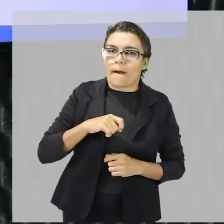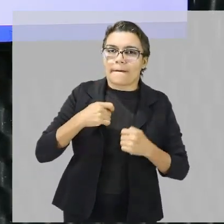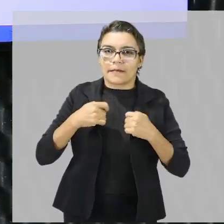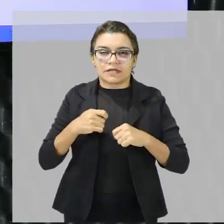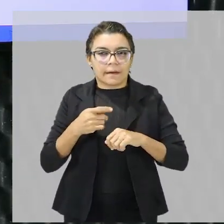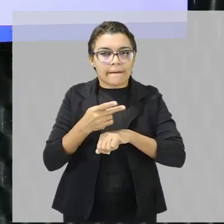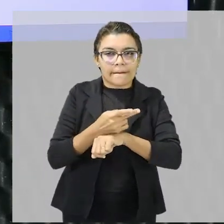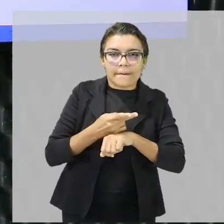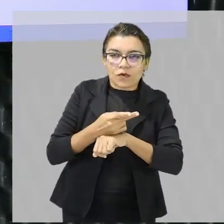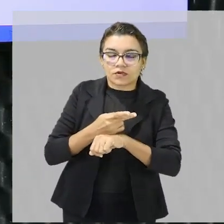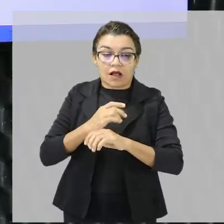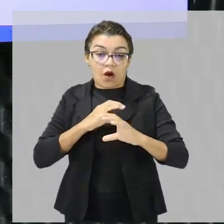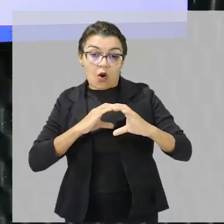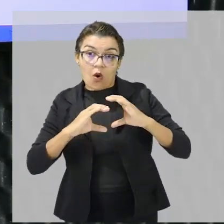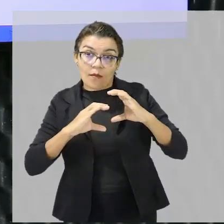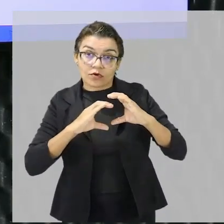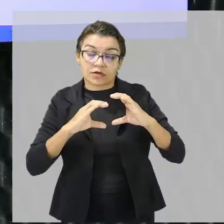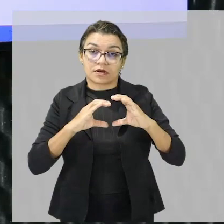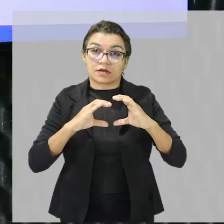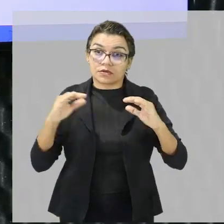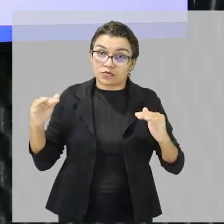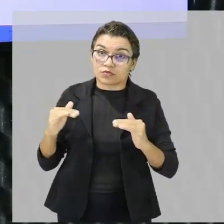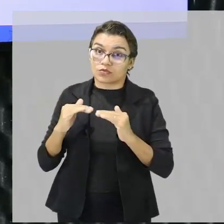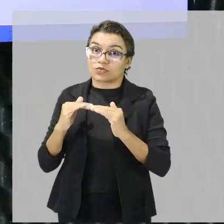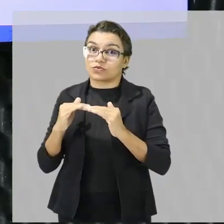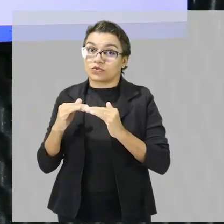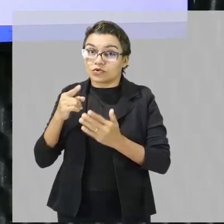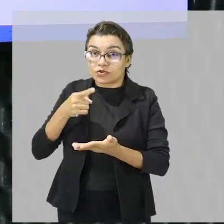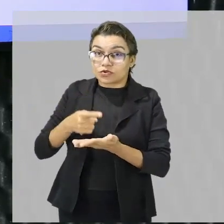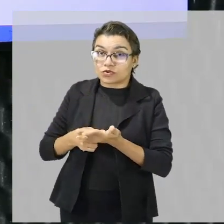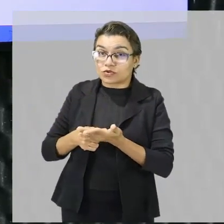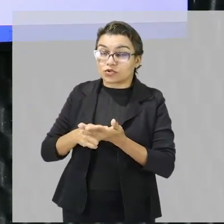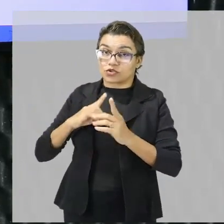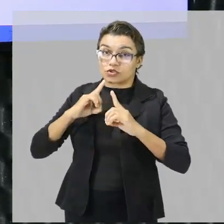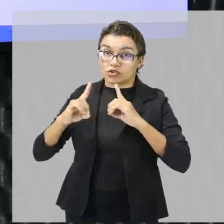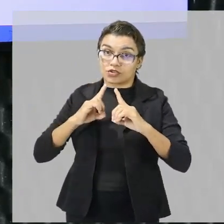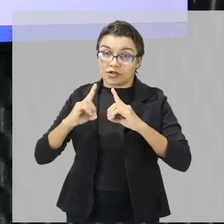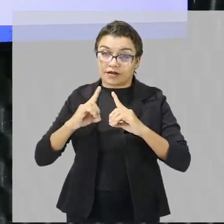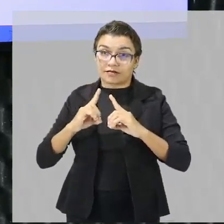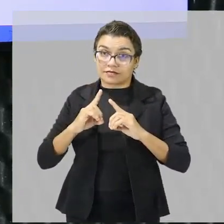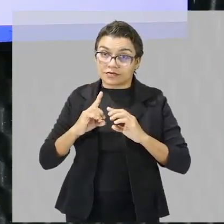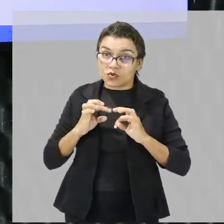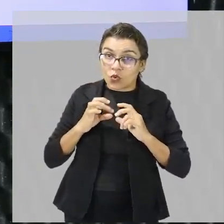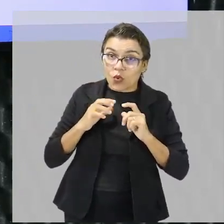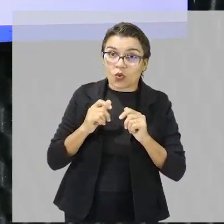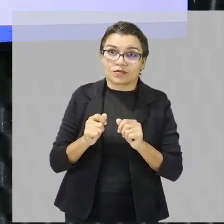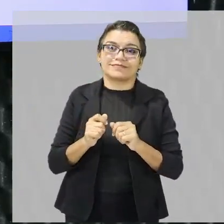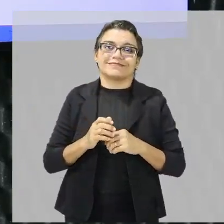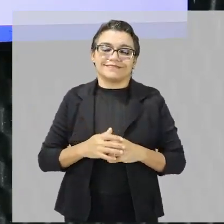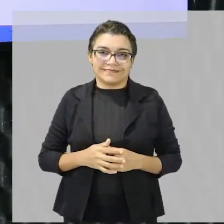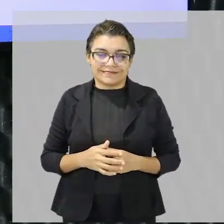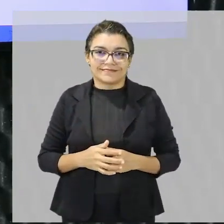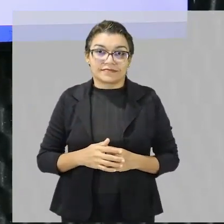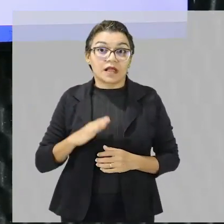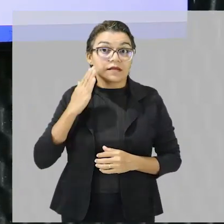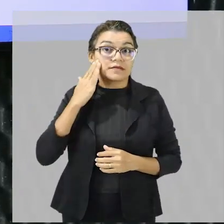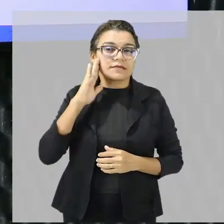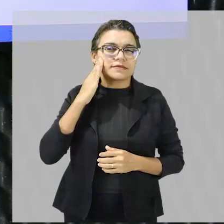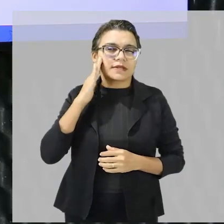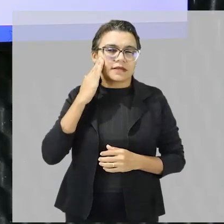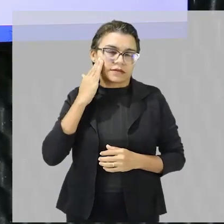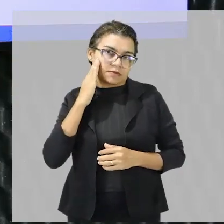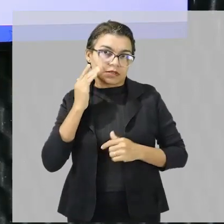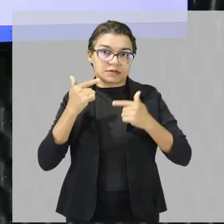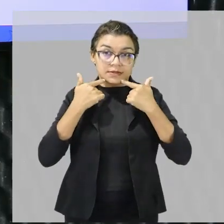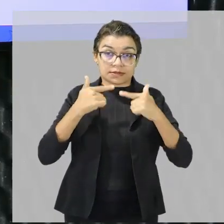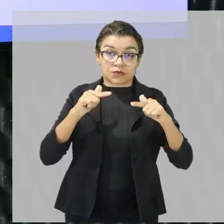perspectiva, comunicação, consenso, acordo, diálogo, comunicação, consenso, acordo, diálogo, entendimento pela